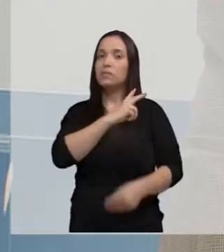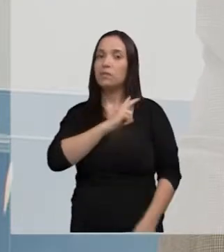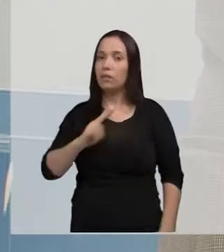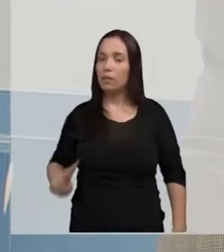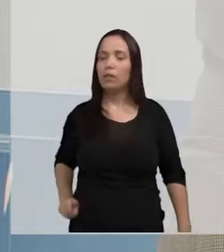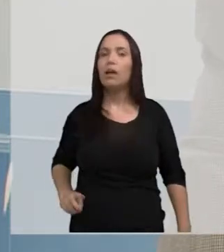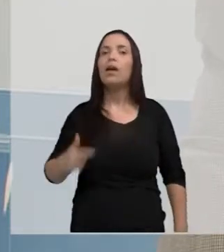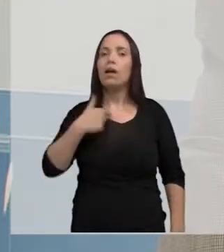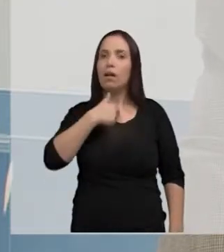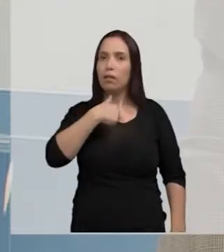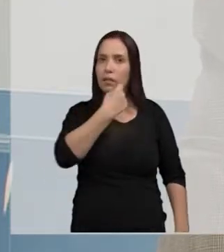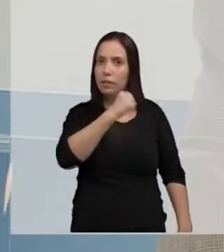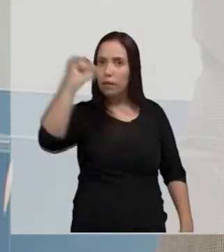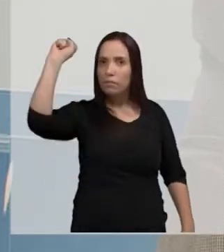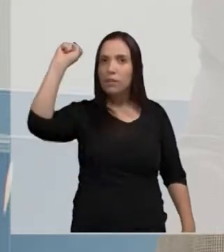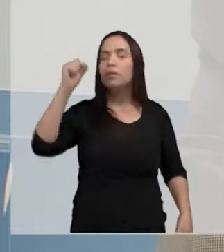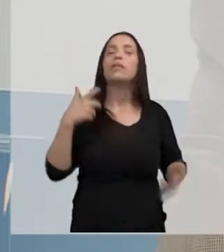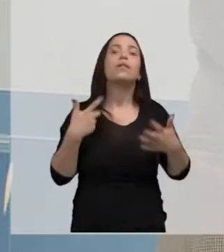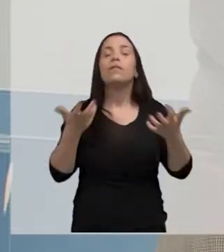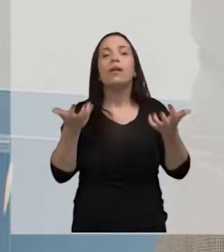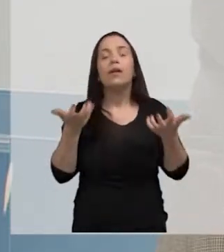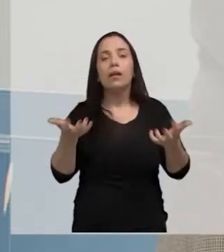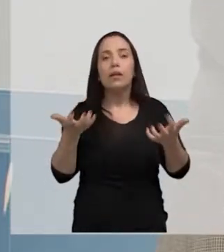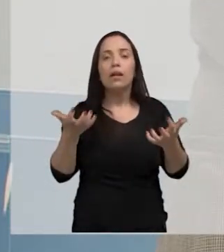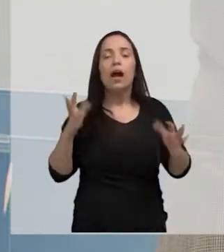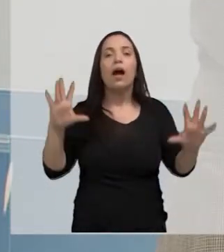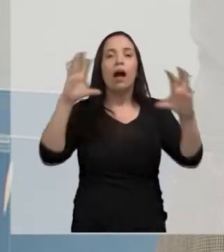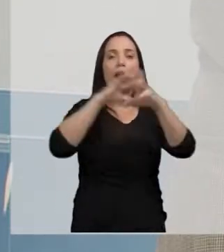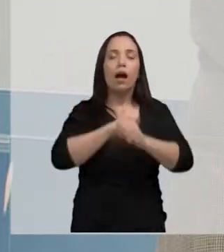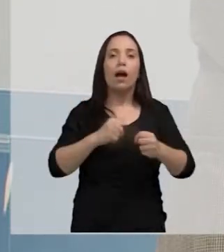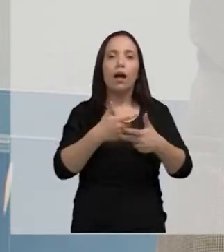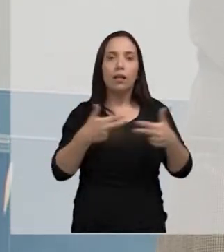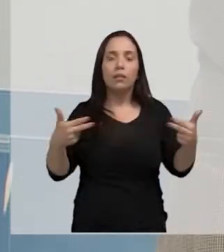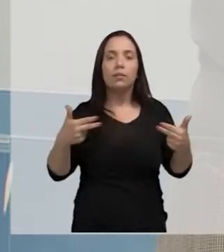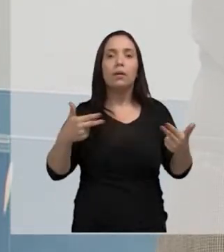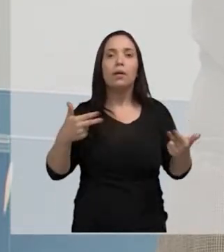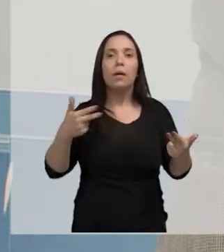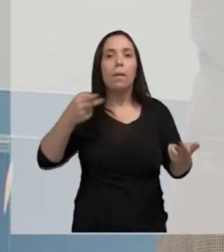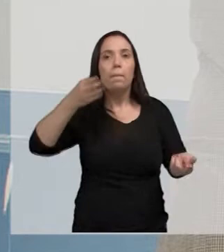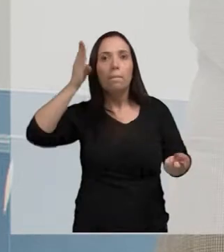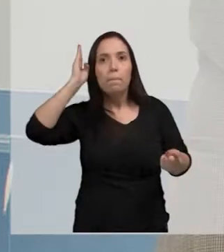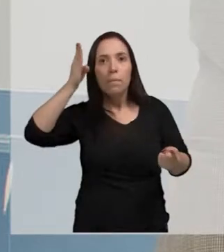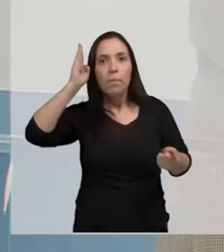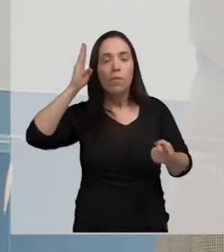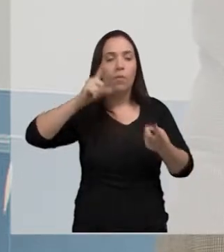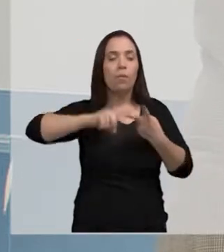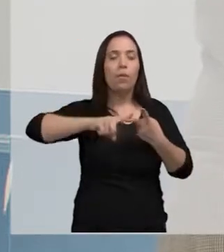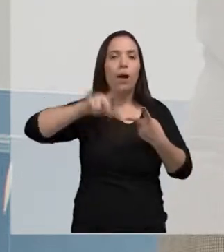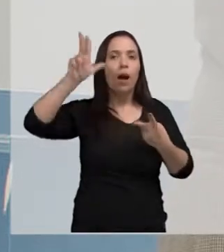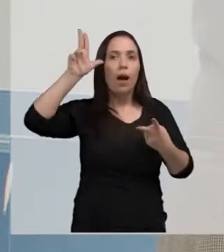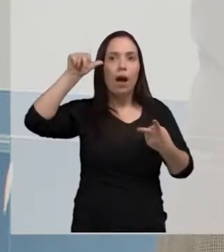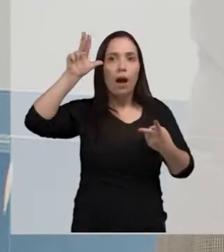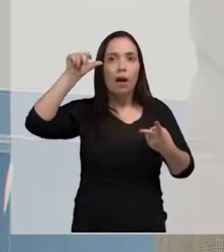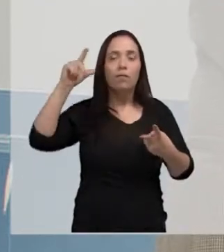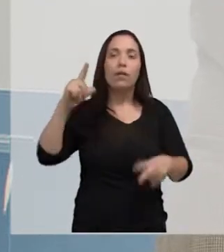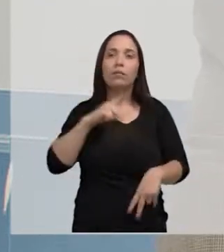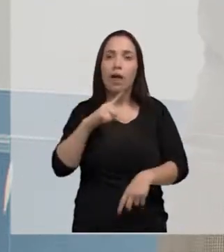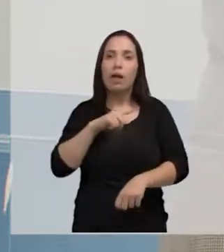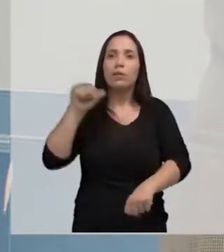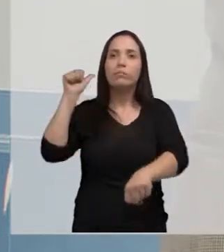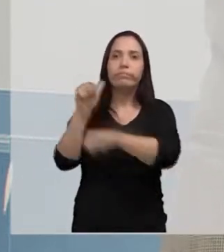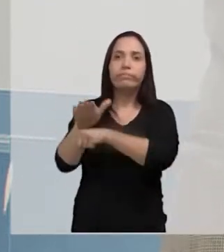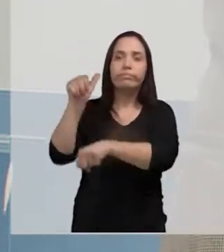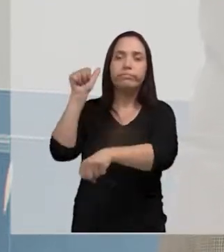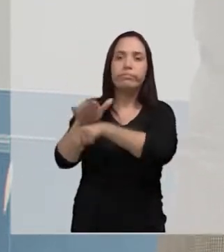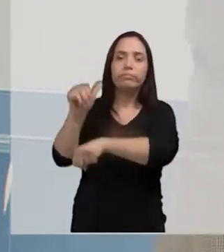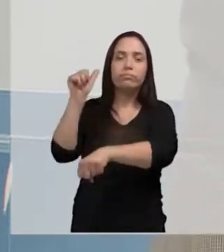Fortaleza, defender aqui os animais como burro, cavalo, e são praticamente maltratados. E foram abandonados.